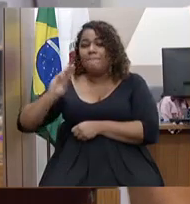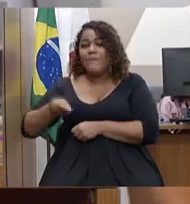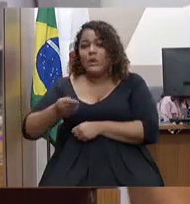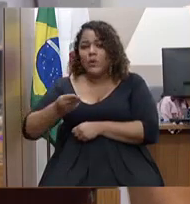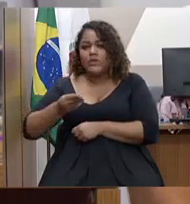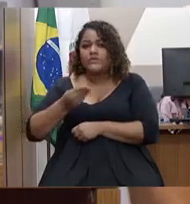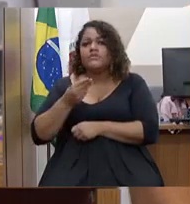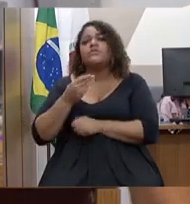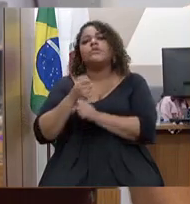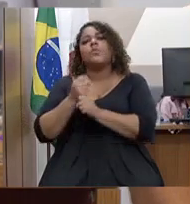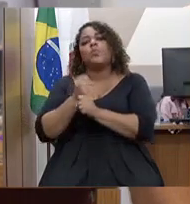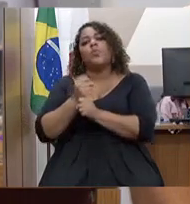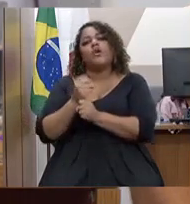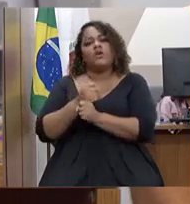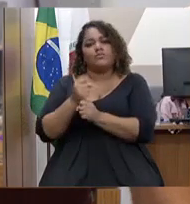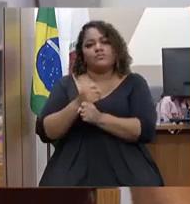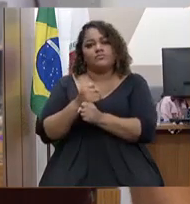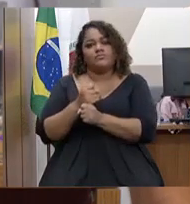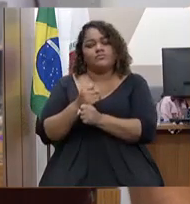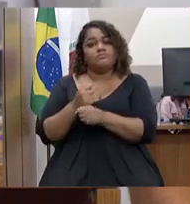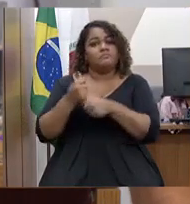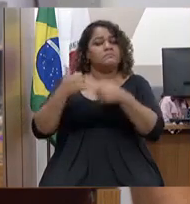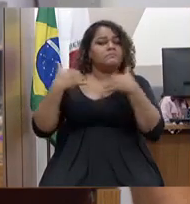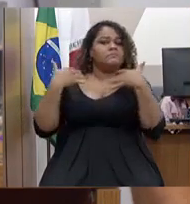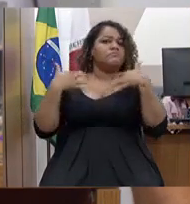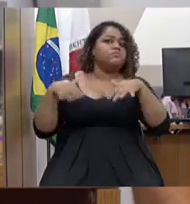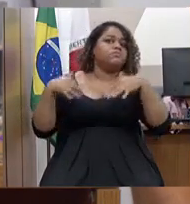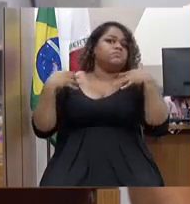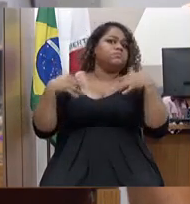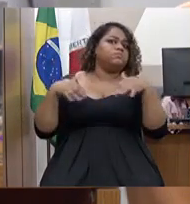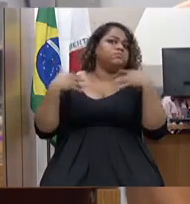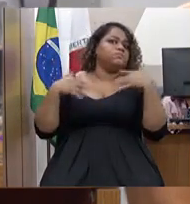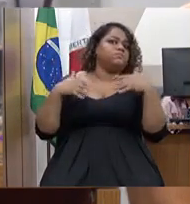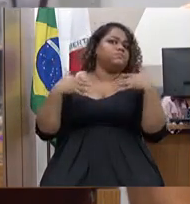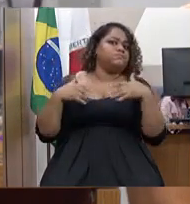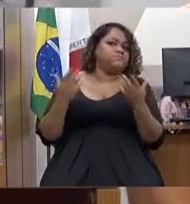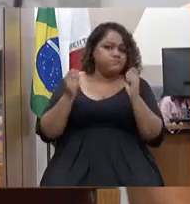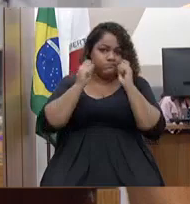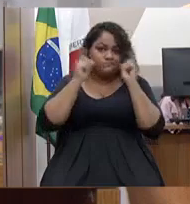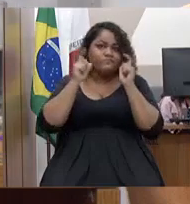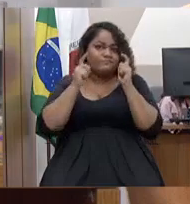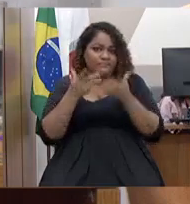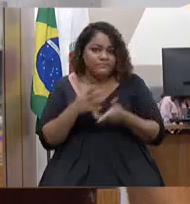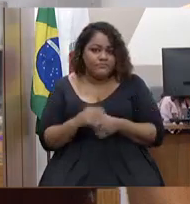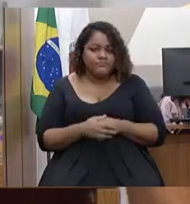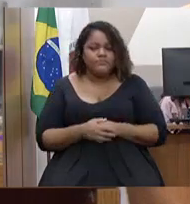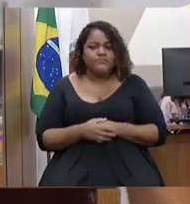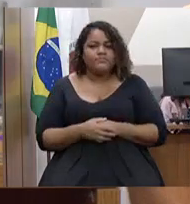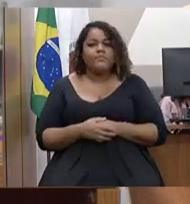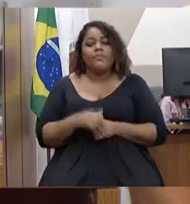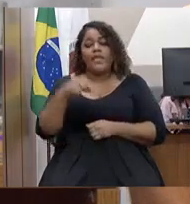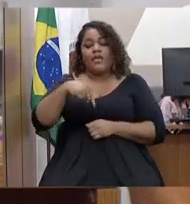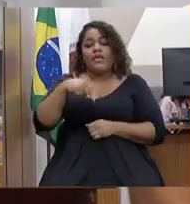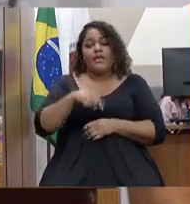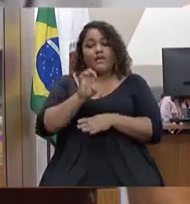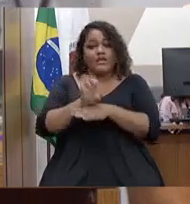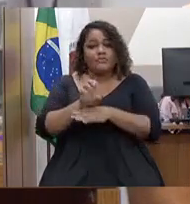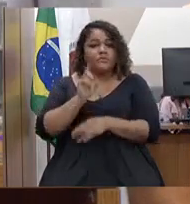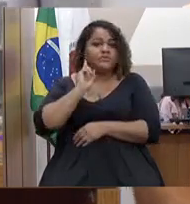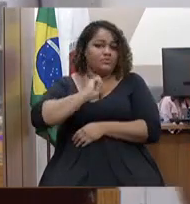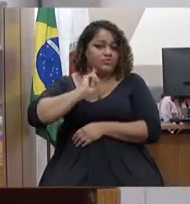então esses números são a mais e aqui em Minas nós tivemos